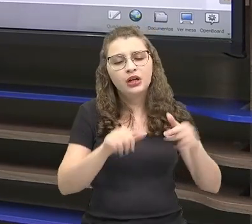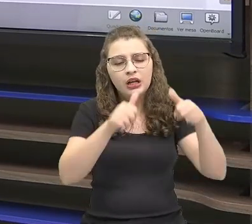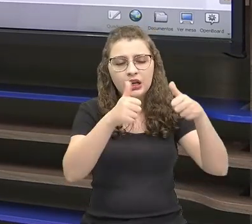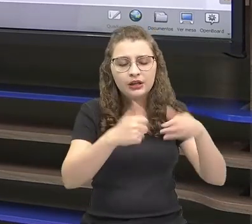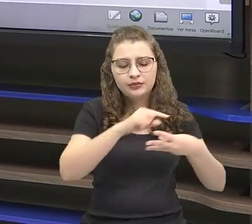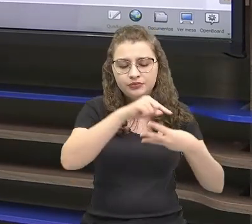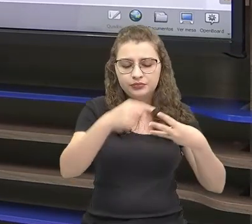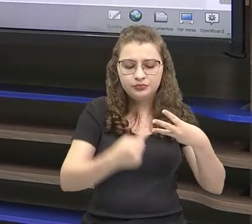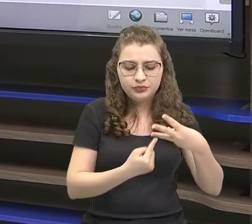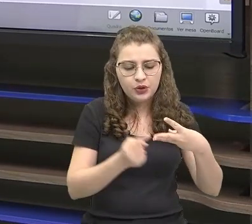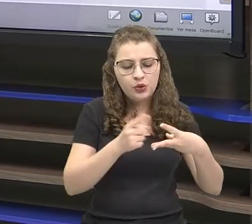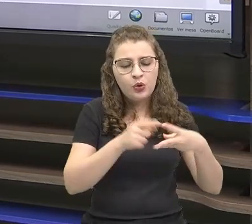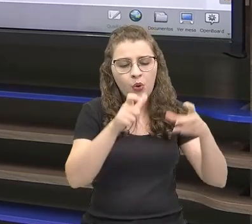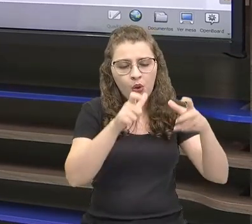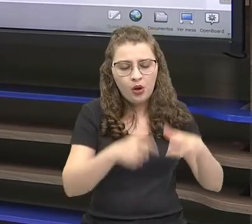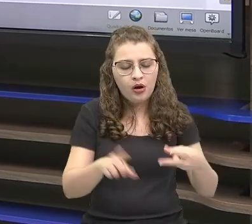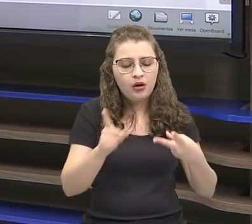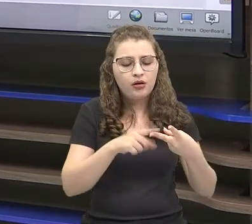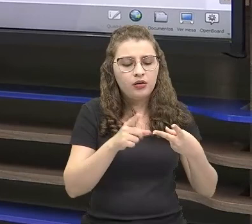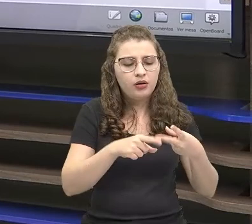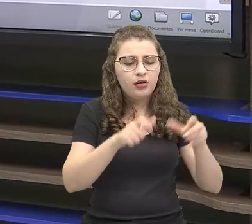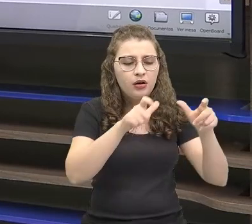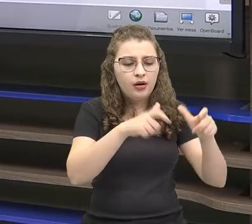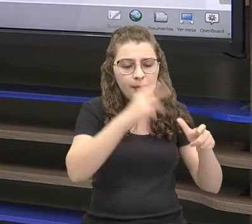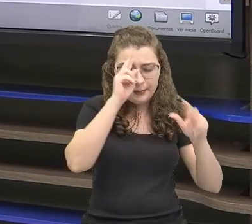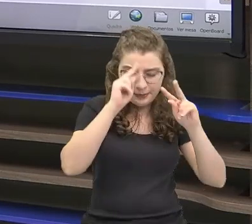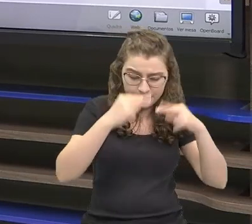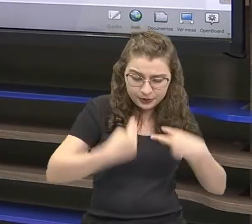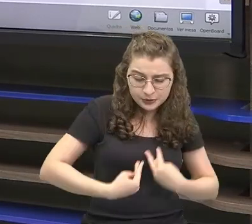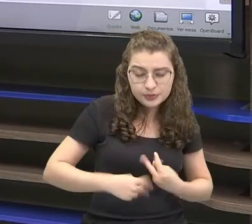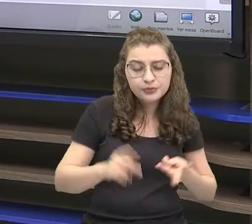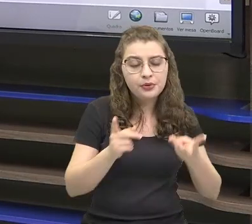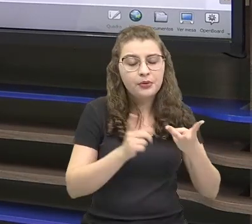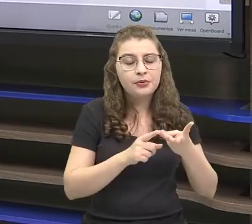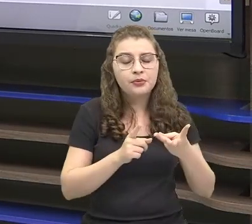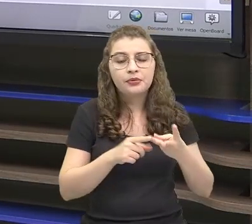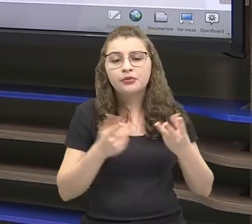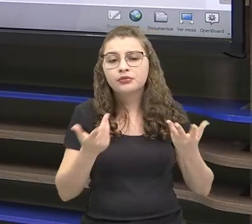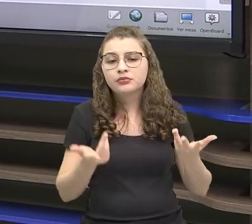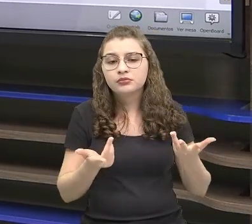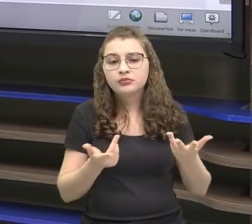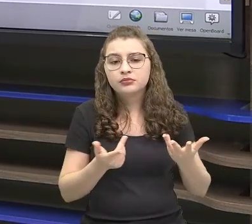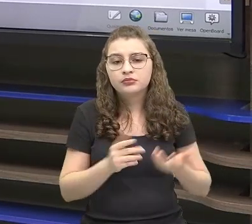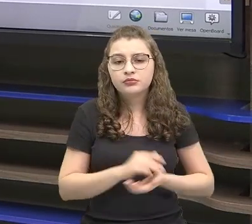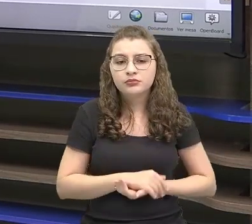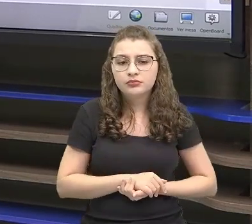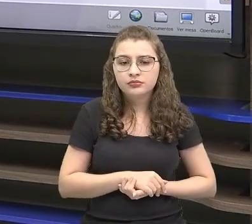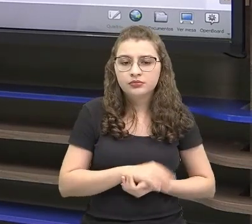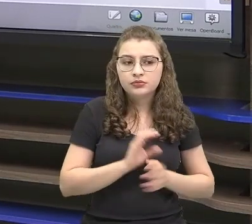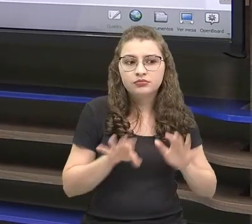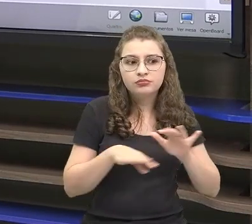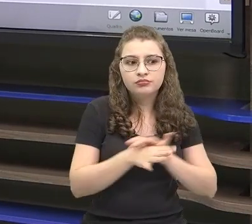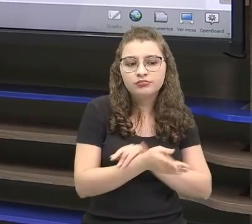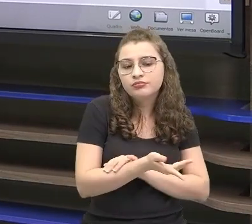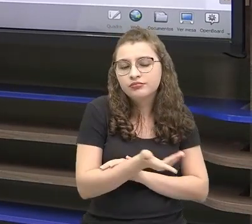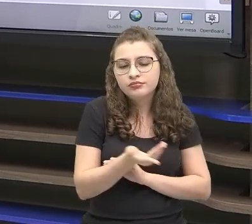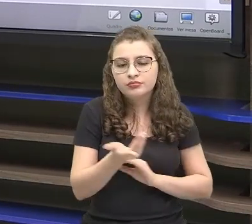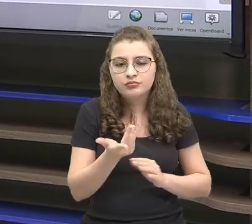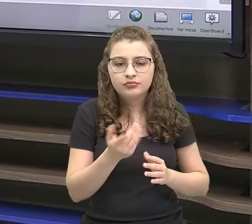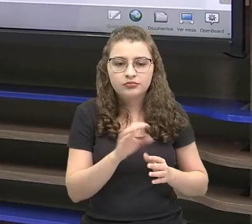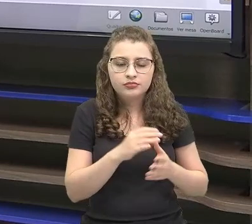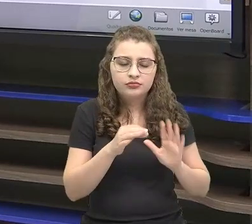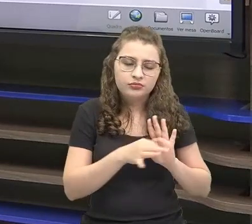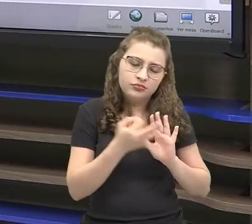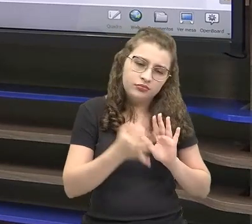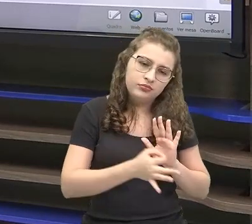a situação do sertanejo, ele vai analisar ali a situação também da situação,